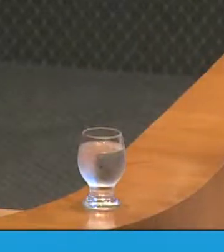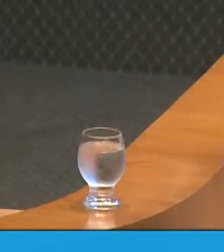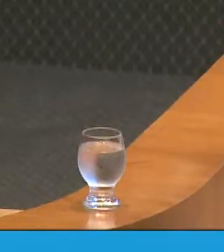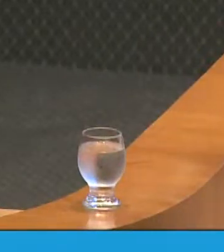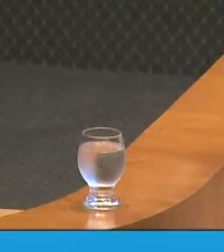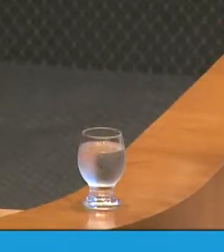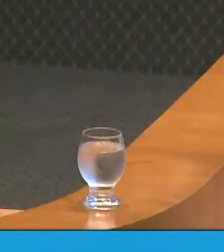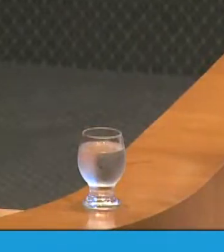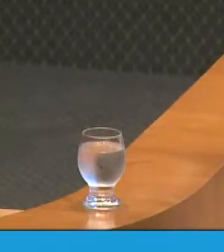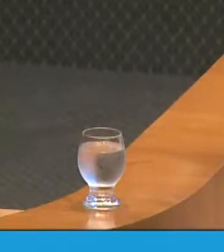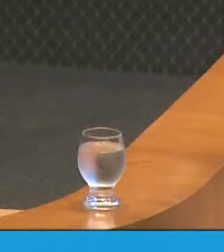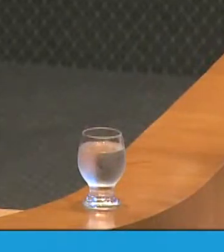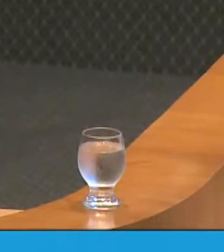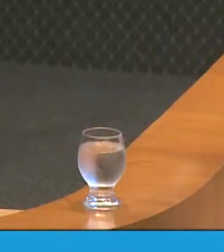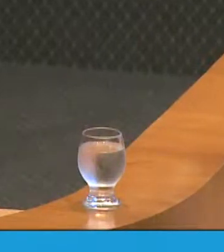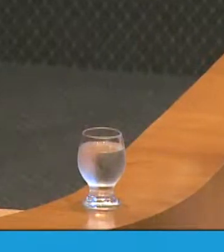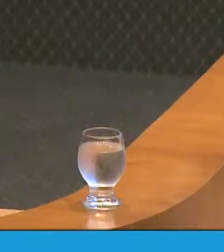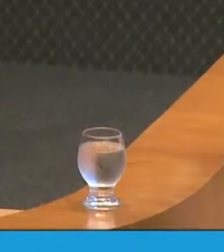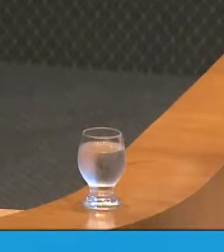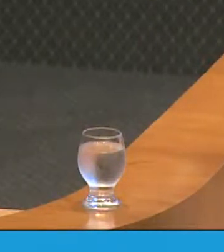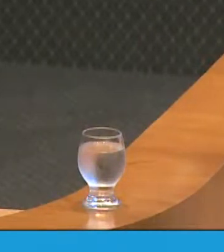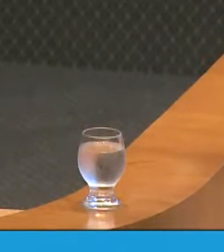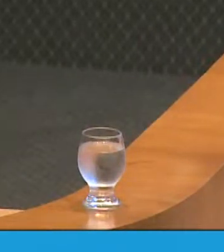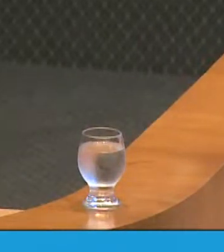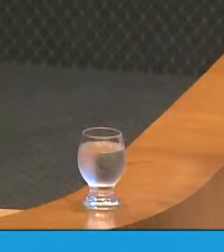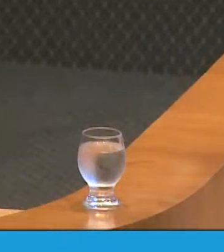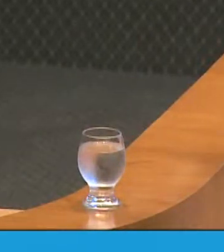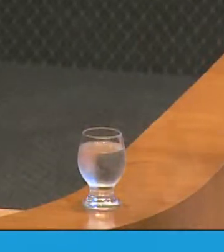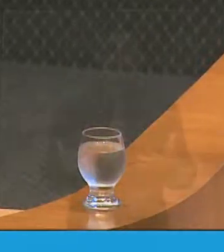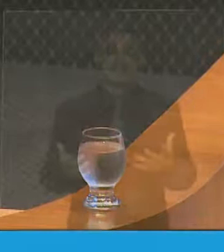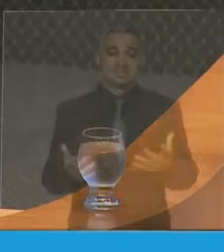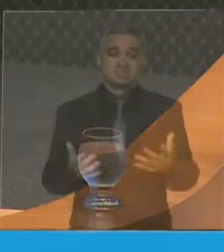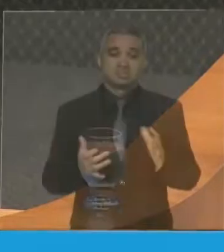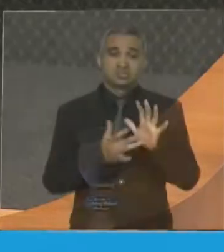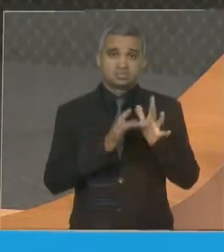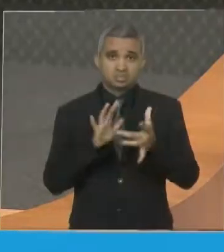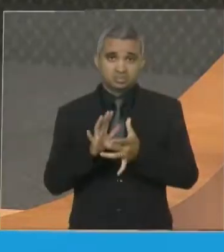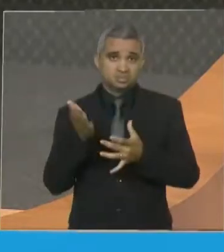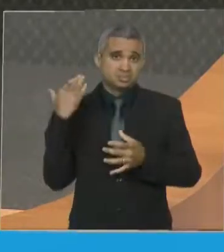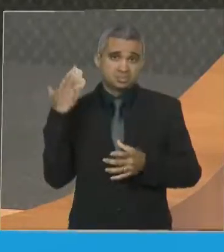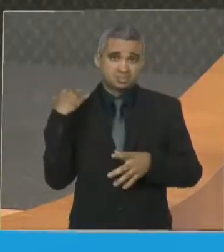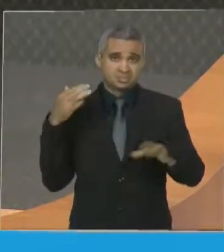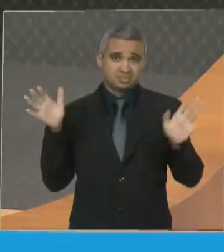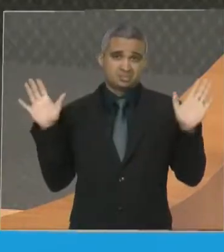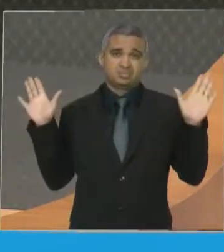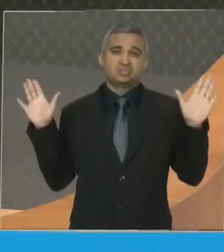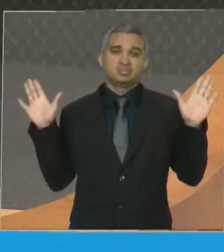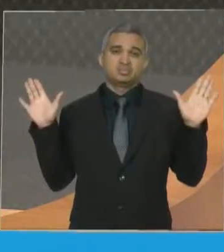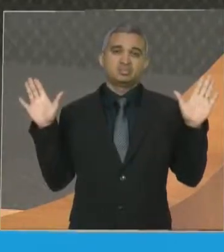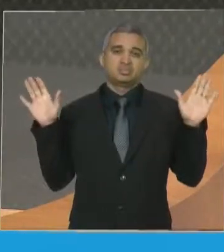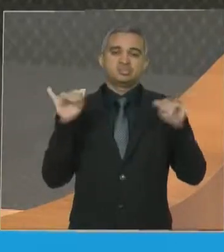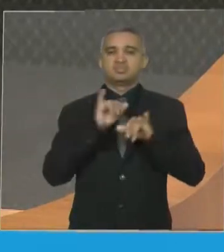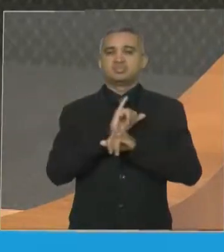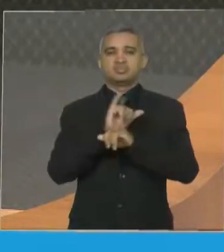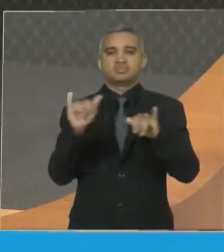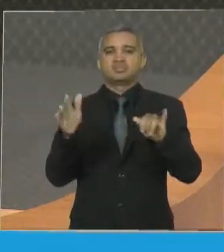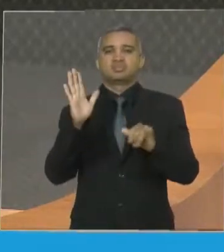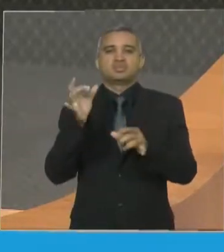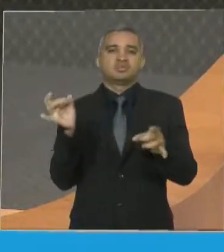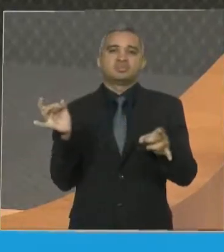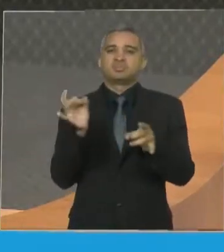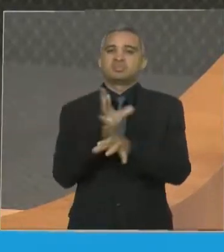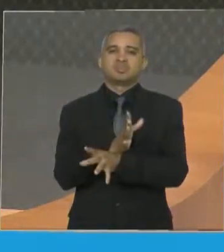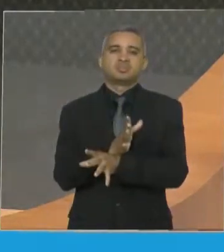está consumado. E ali ele dava a vida por amor à humanidade, derramando sua última gota de sangue, para que